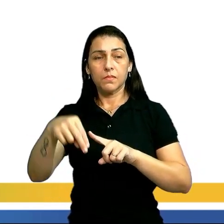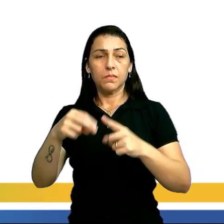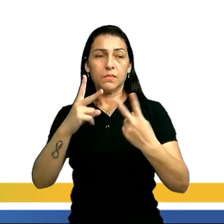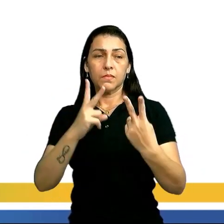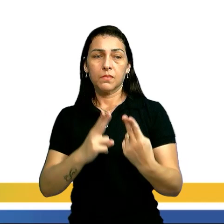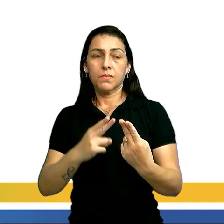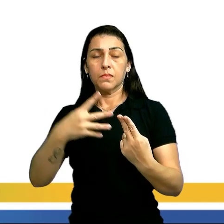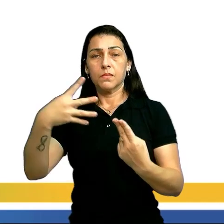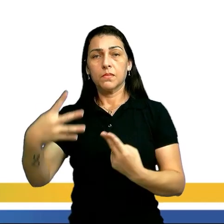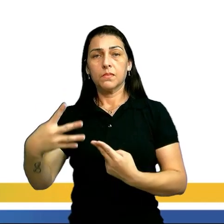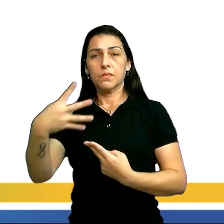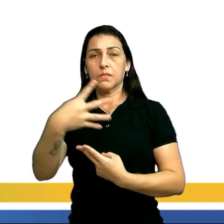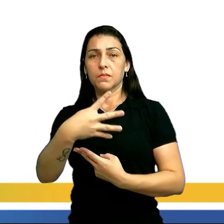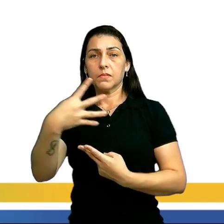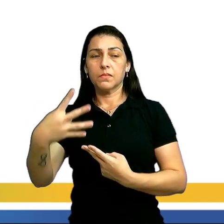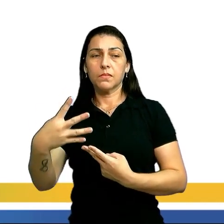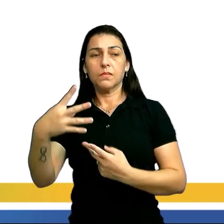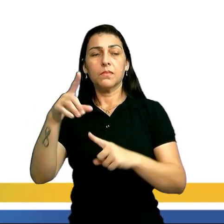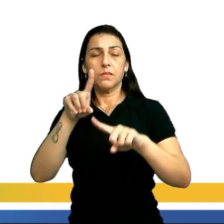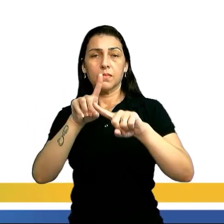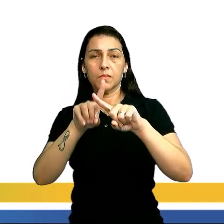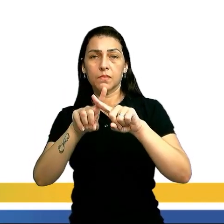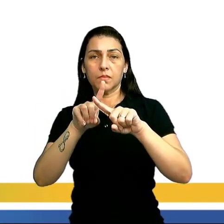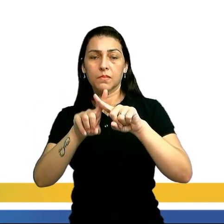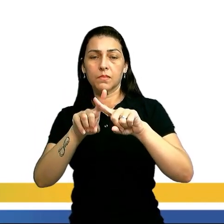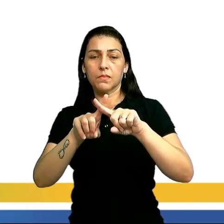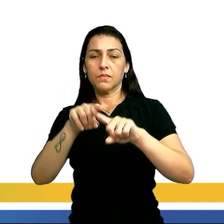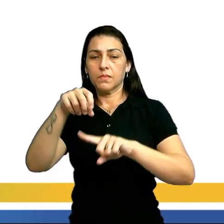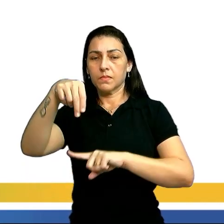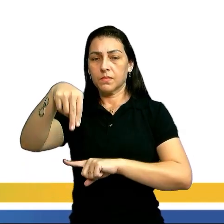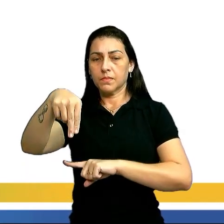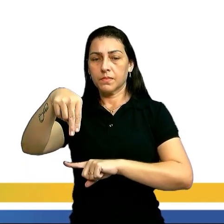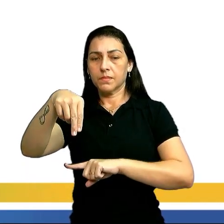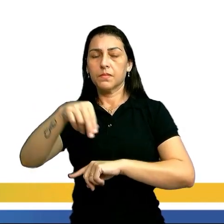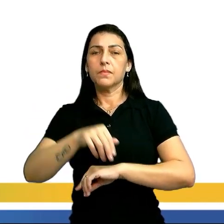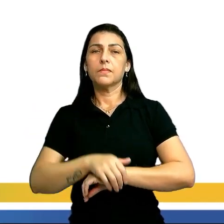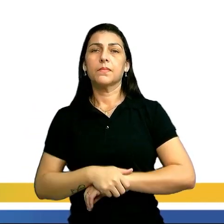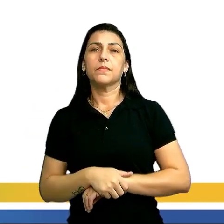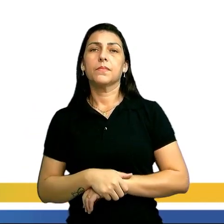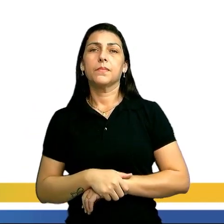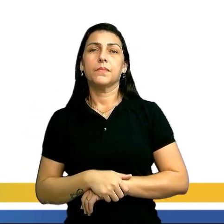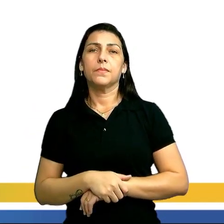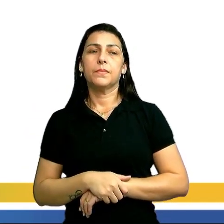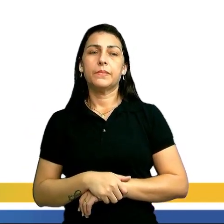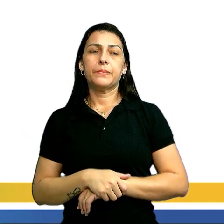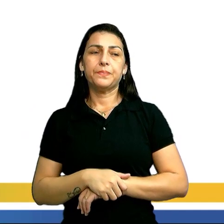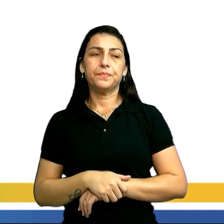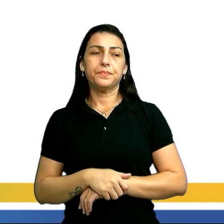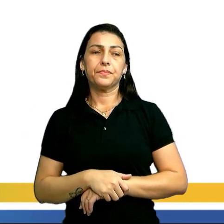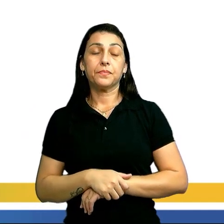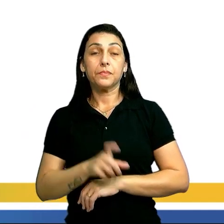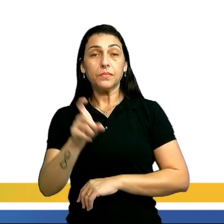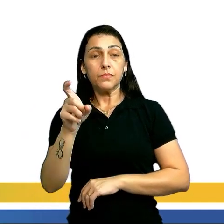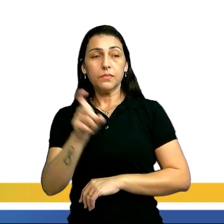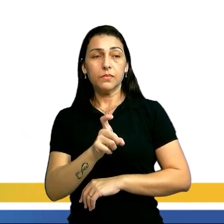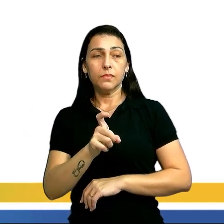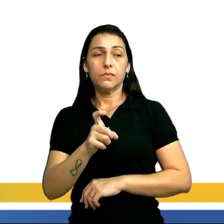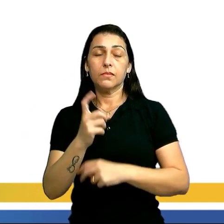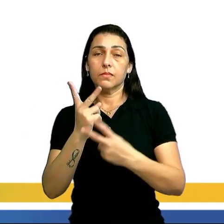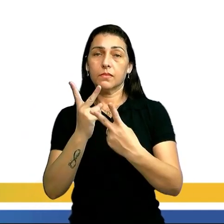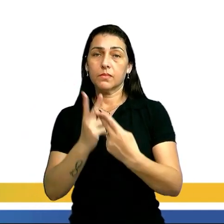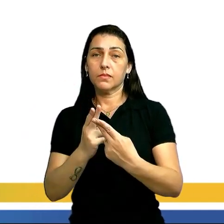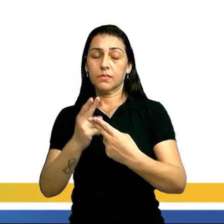1,6 N, que é igual a 44 vezes N. Então, nós vamos